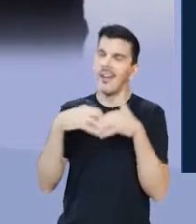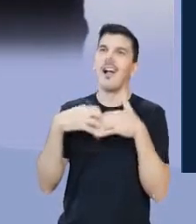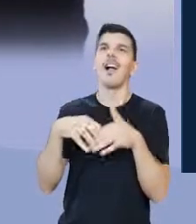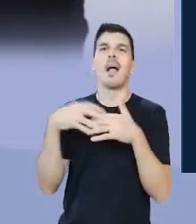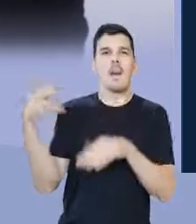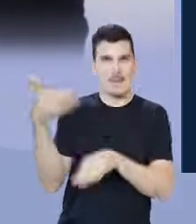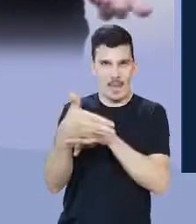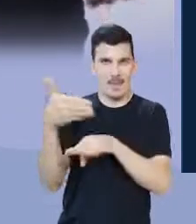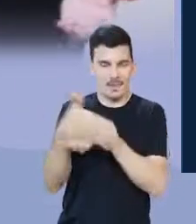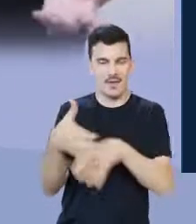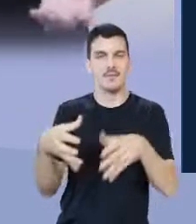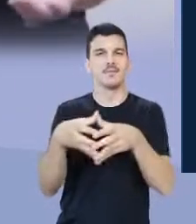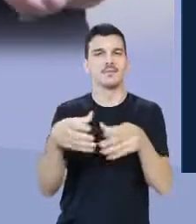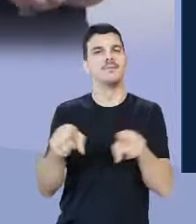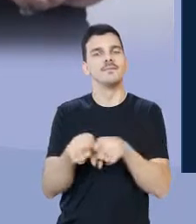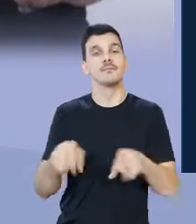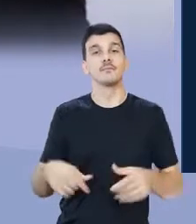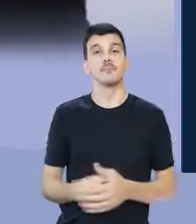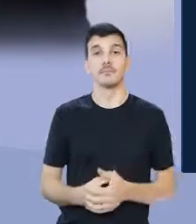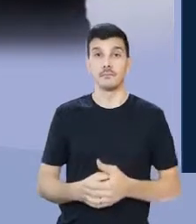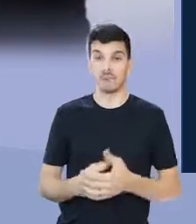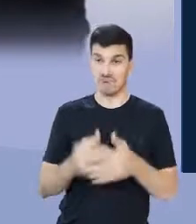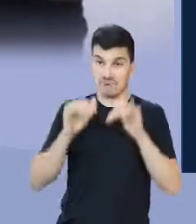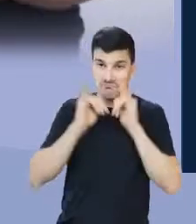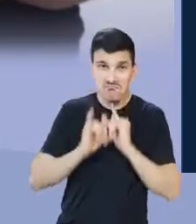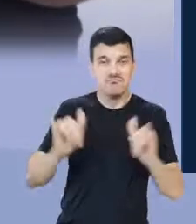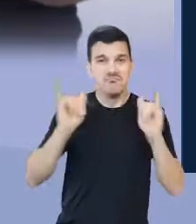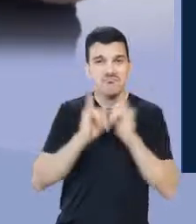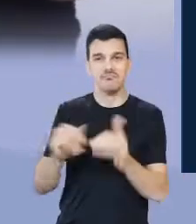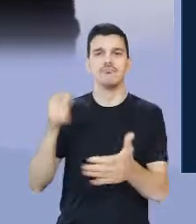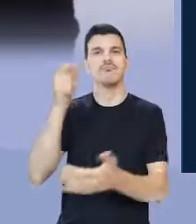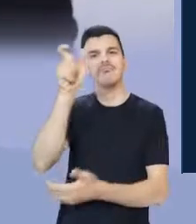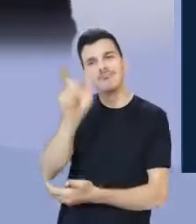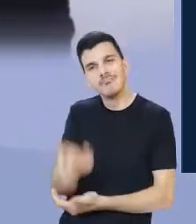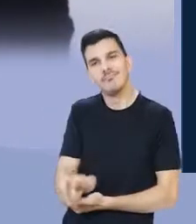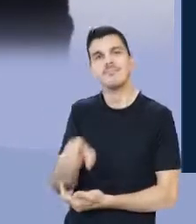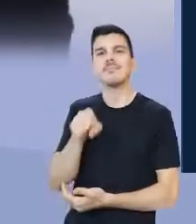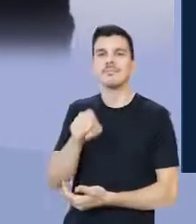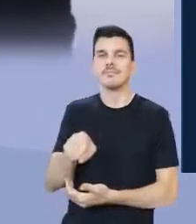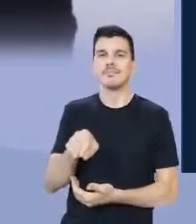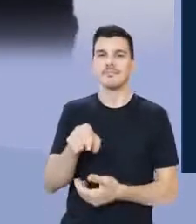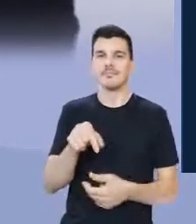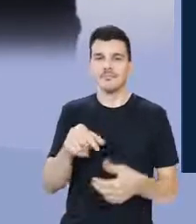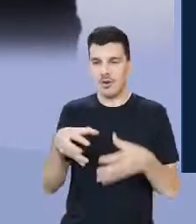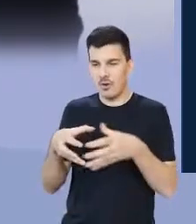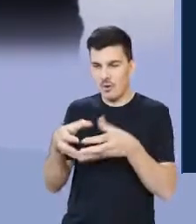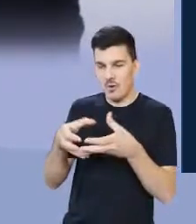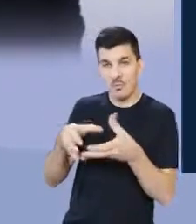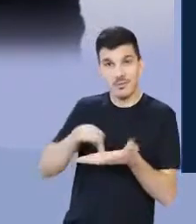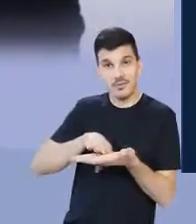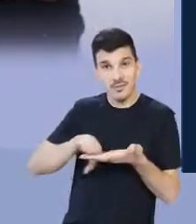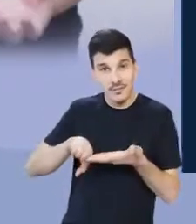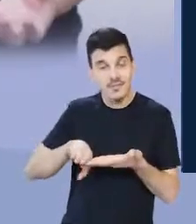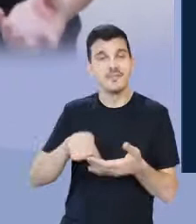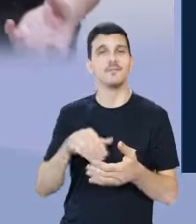o outro participe. Então ele grita por essa pessoa, por